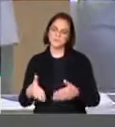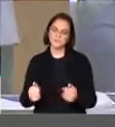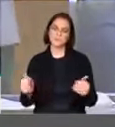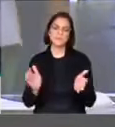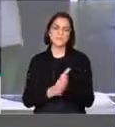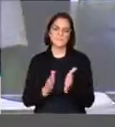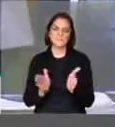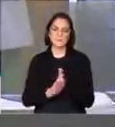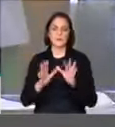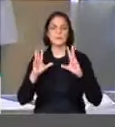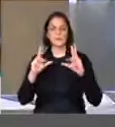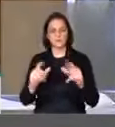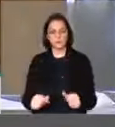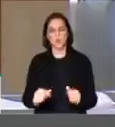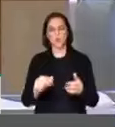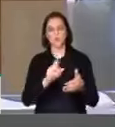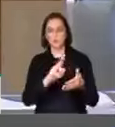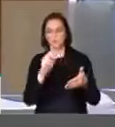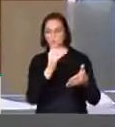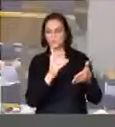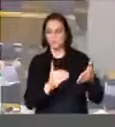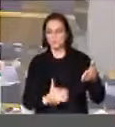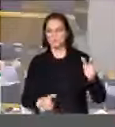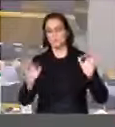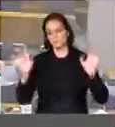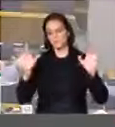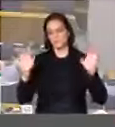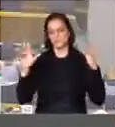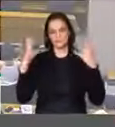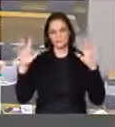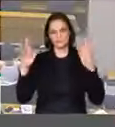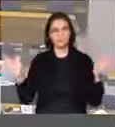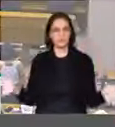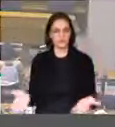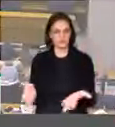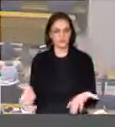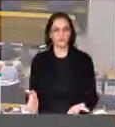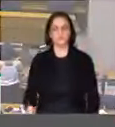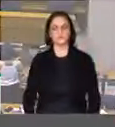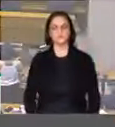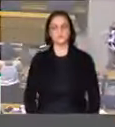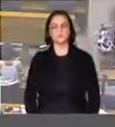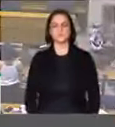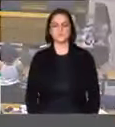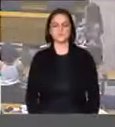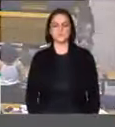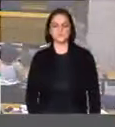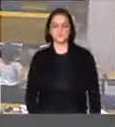palmas para todos os nossos e nossas homenageados e homenageadas.